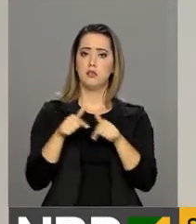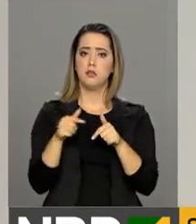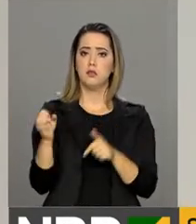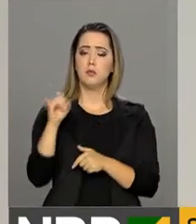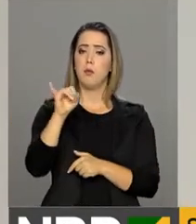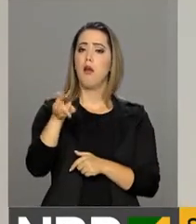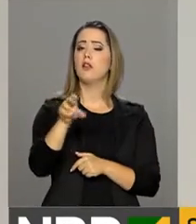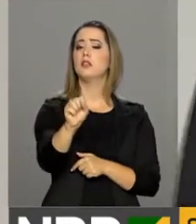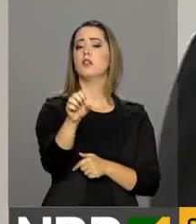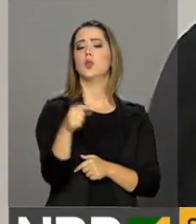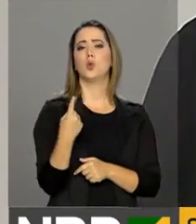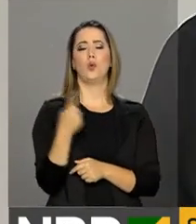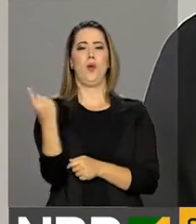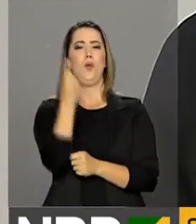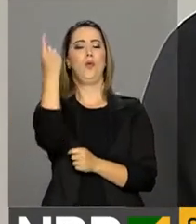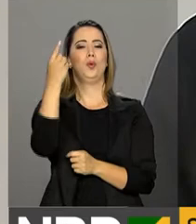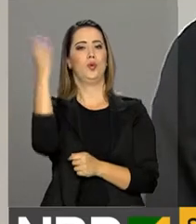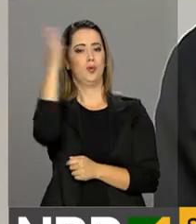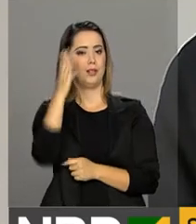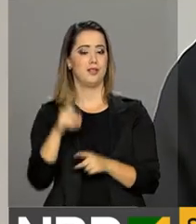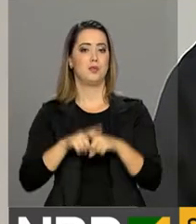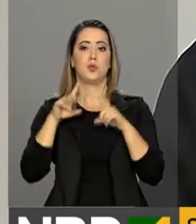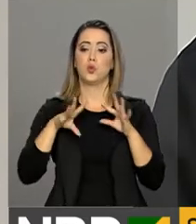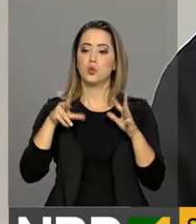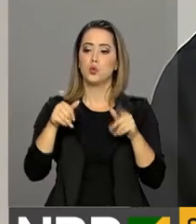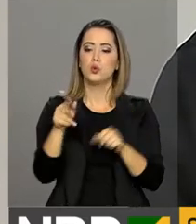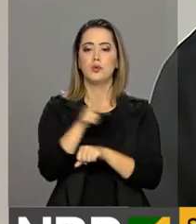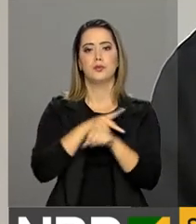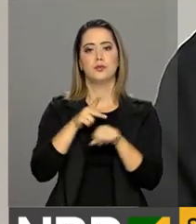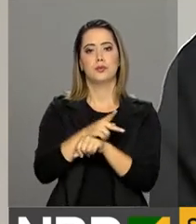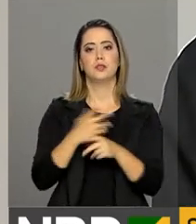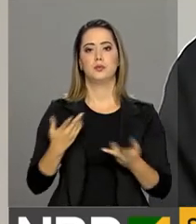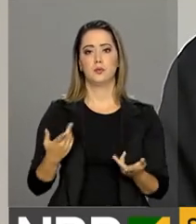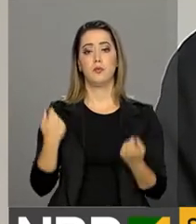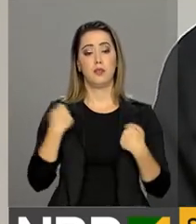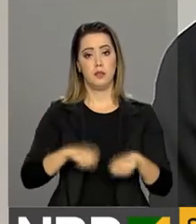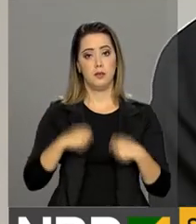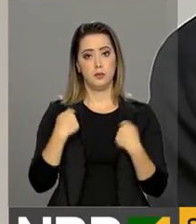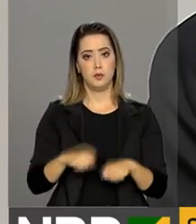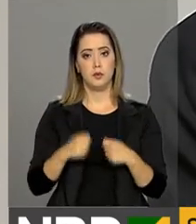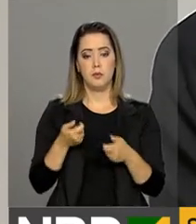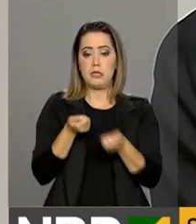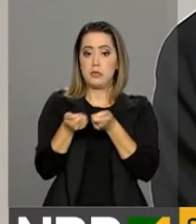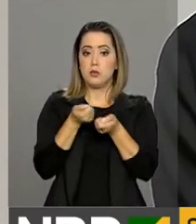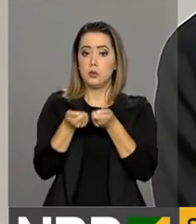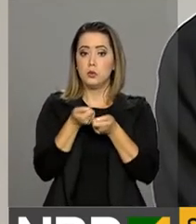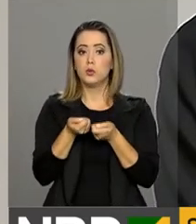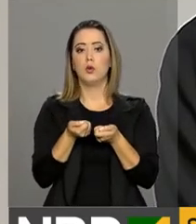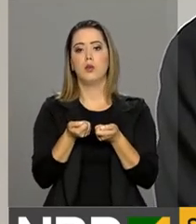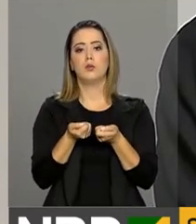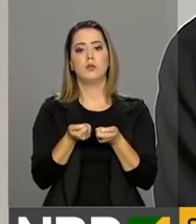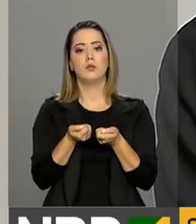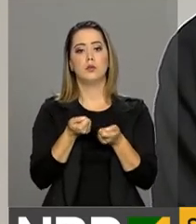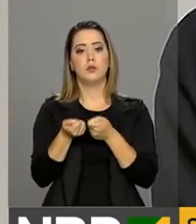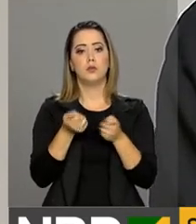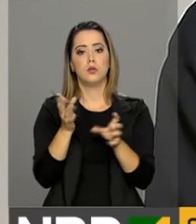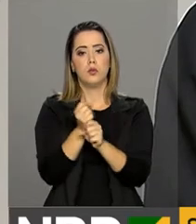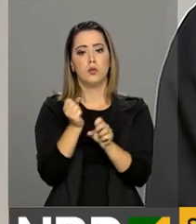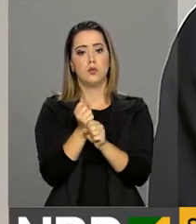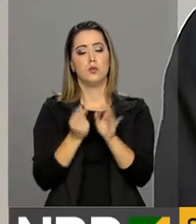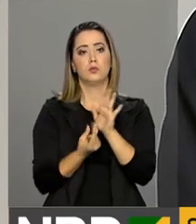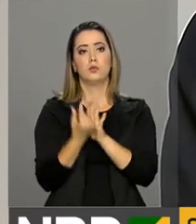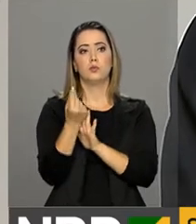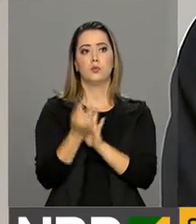então isso não é uma coisa só do brasil é uma coisa todos os países que precisam ajustar as suas contas públicas